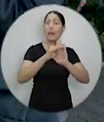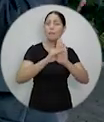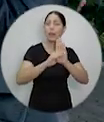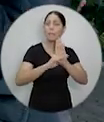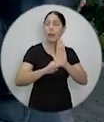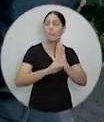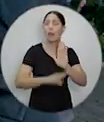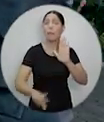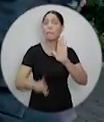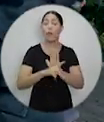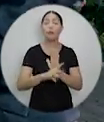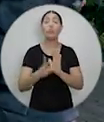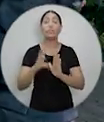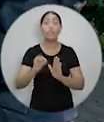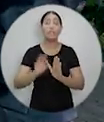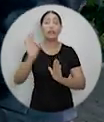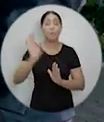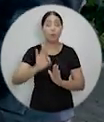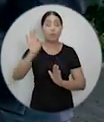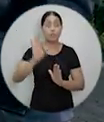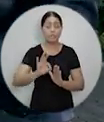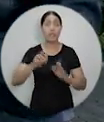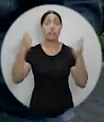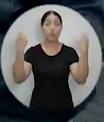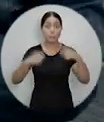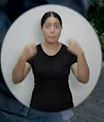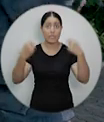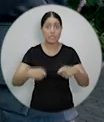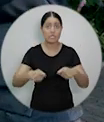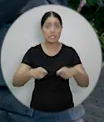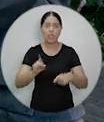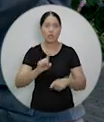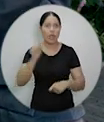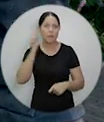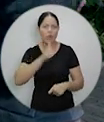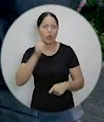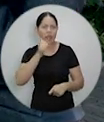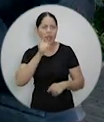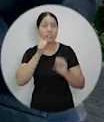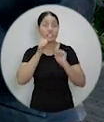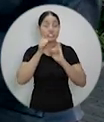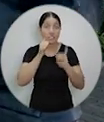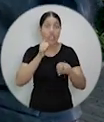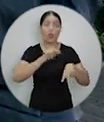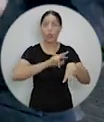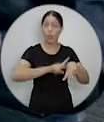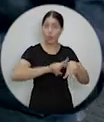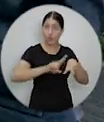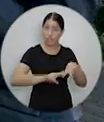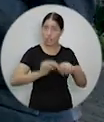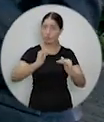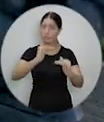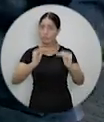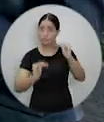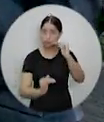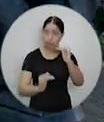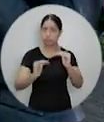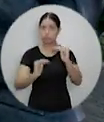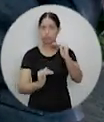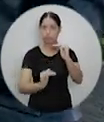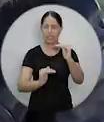lista dos candidatos, 30% deve ser preenchido nem com mulheres, e sim com o gênero de